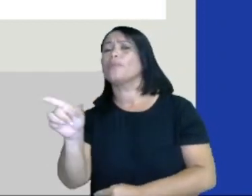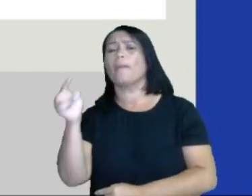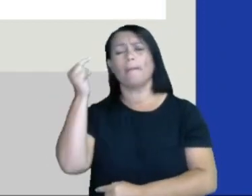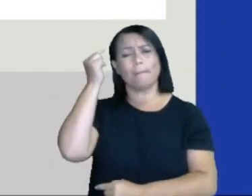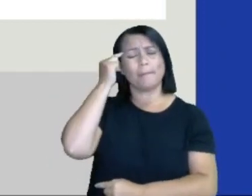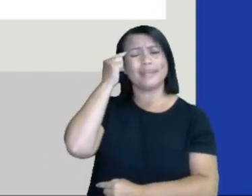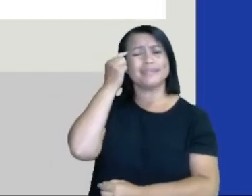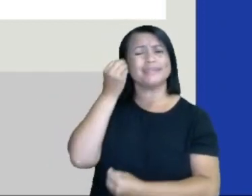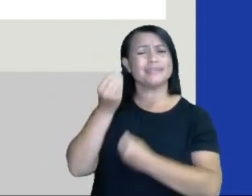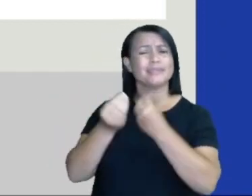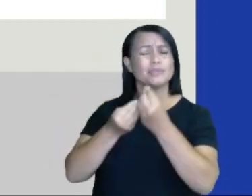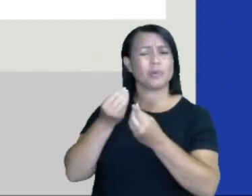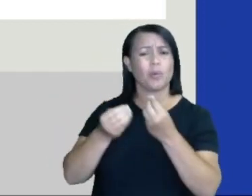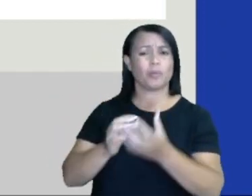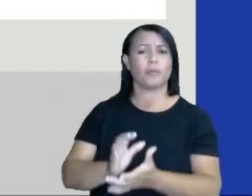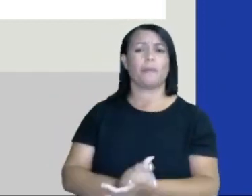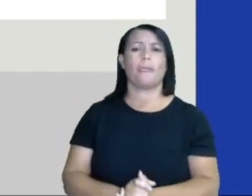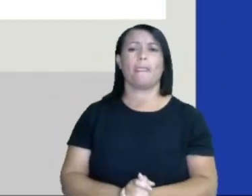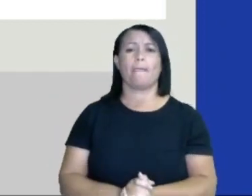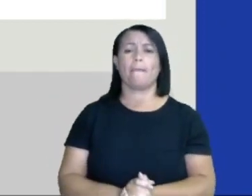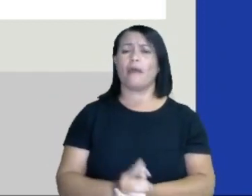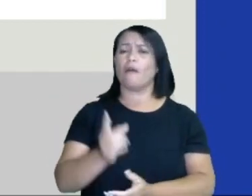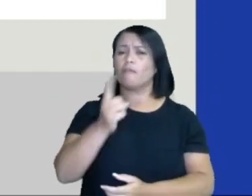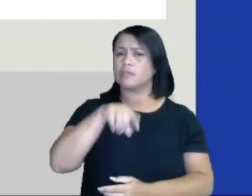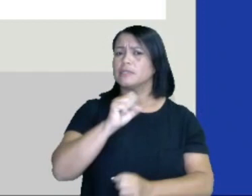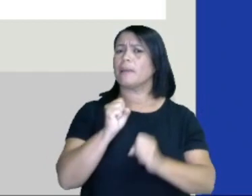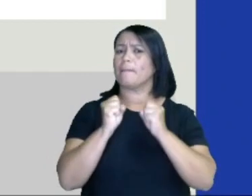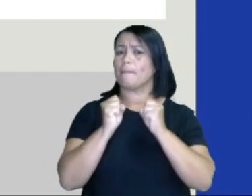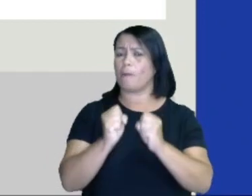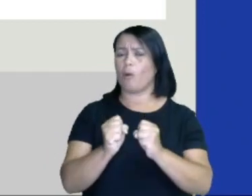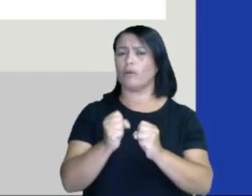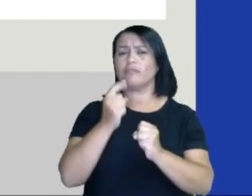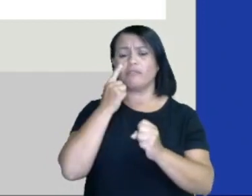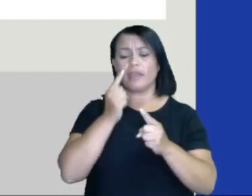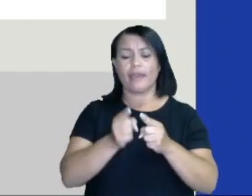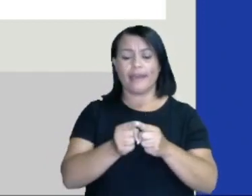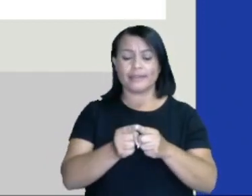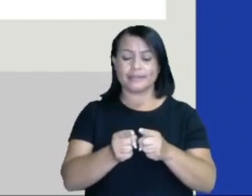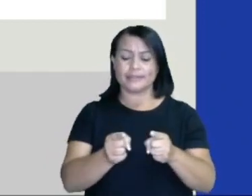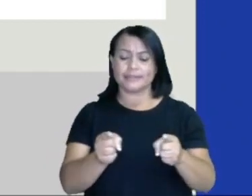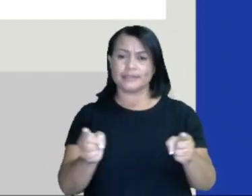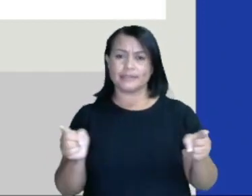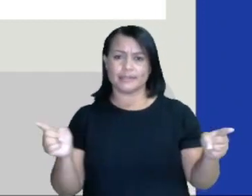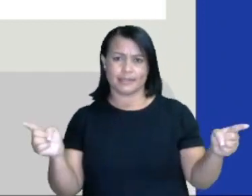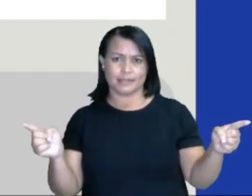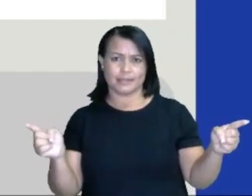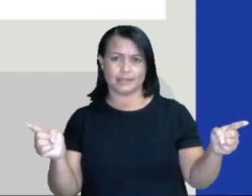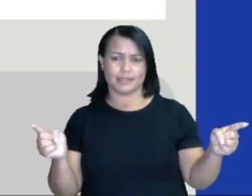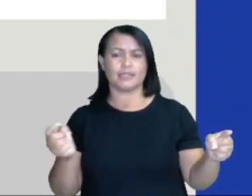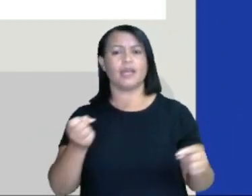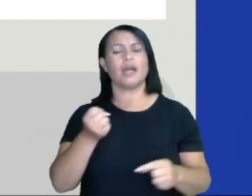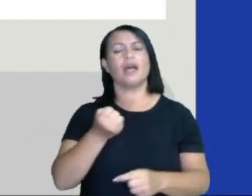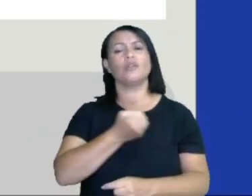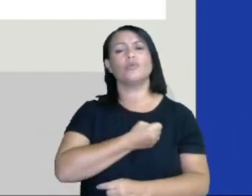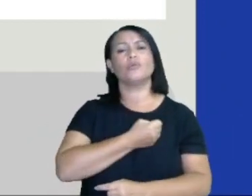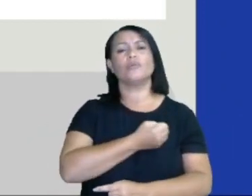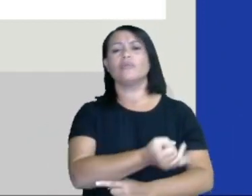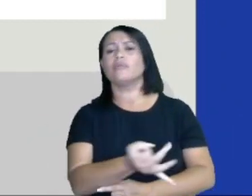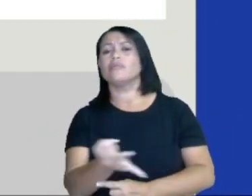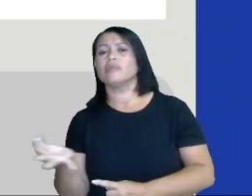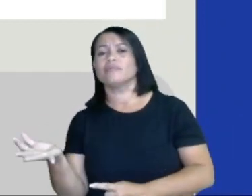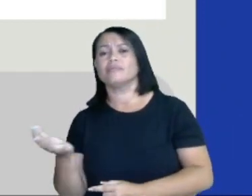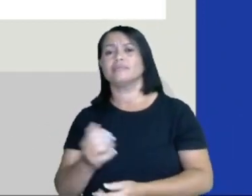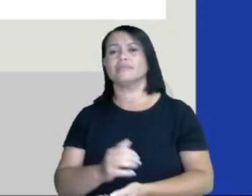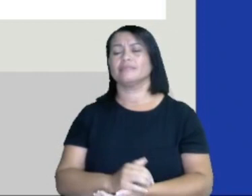Pense direitinho. Como você pode colocar na distância da sua reta numérica.